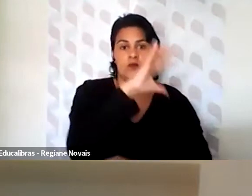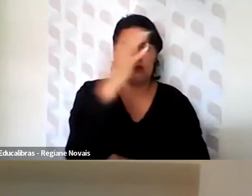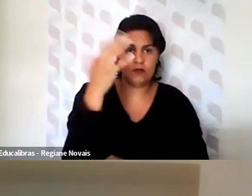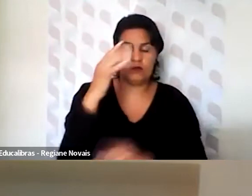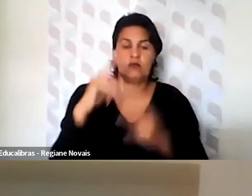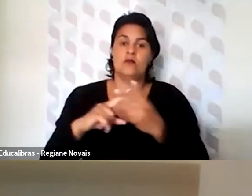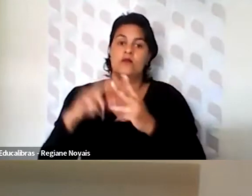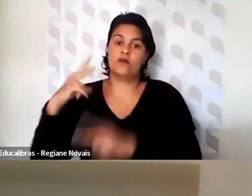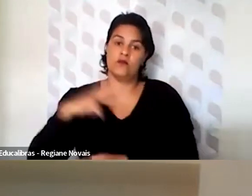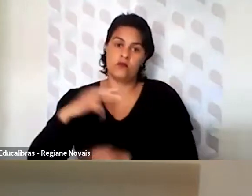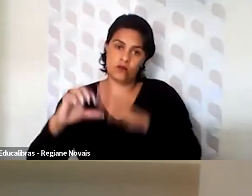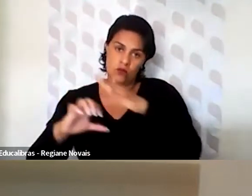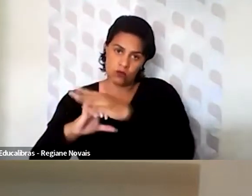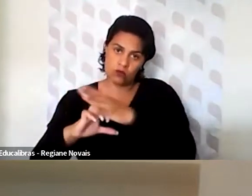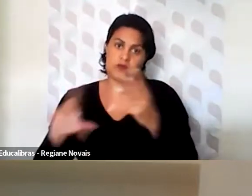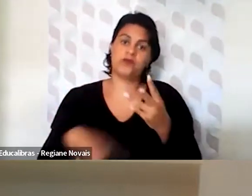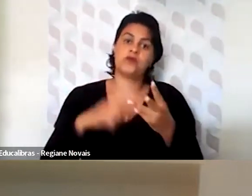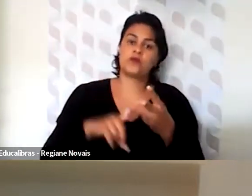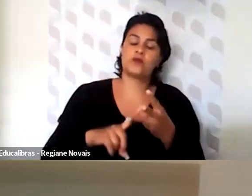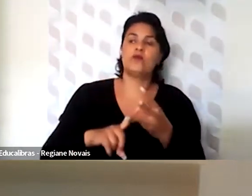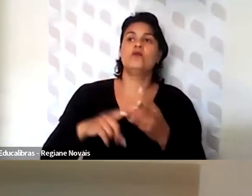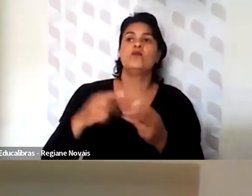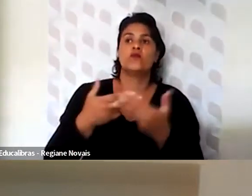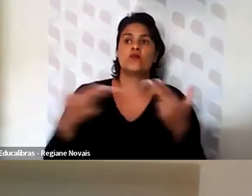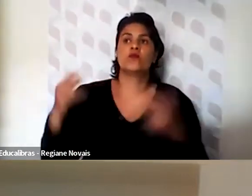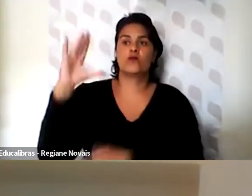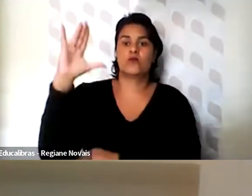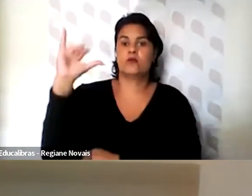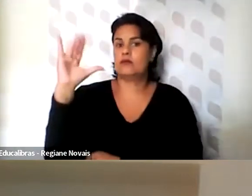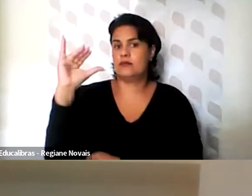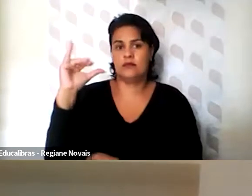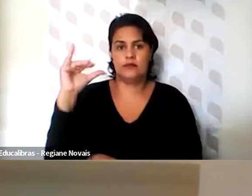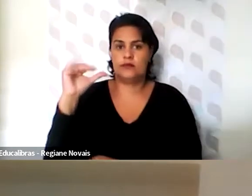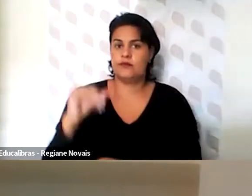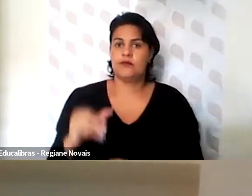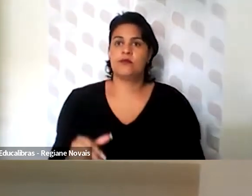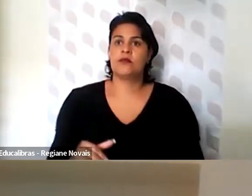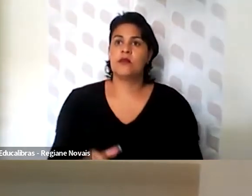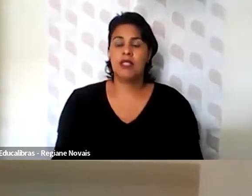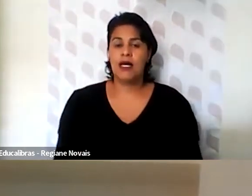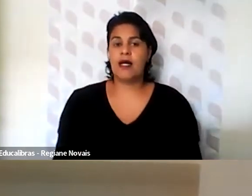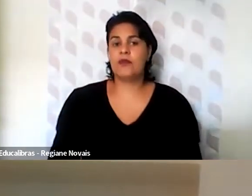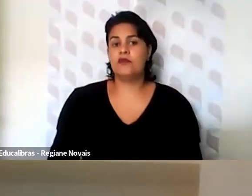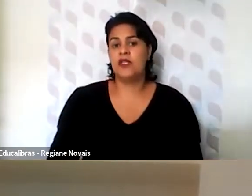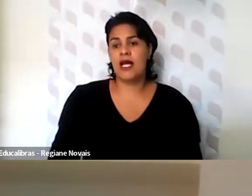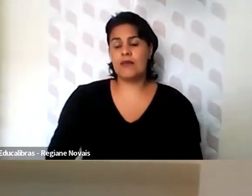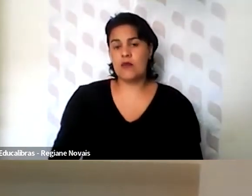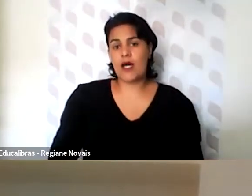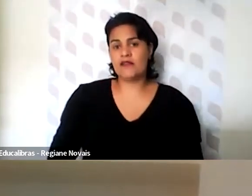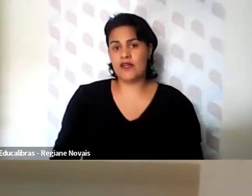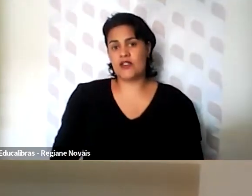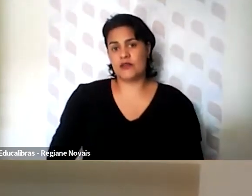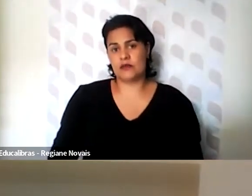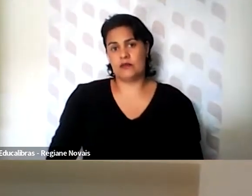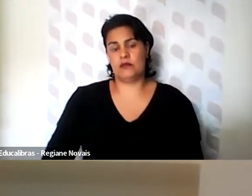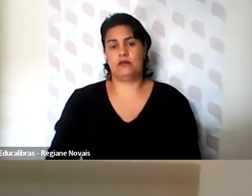científicas e as metas financeiras. Hoje, os principais instrumentos disso são a CBD, em termos públicos, e aí